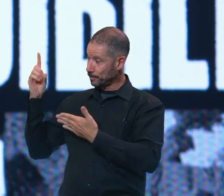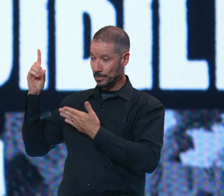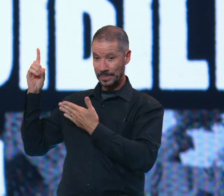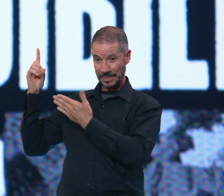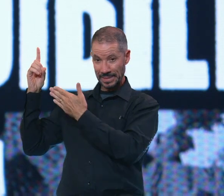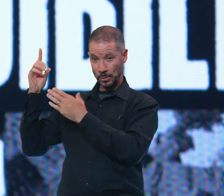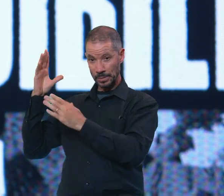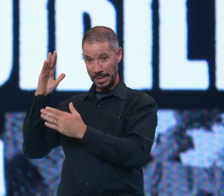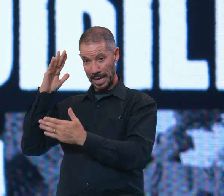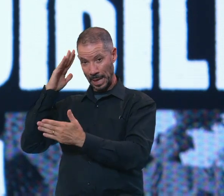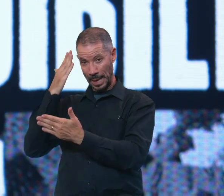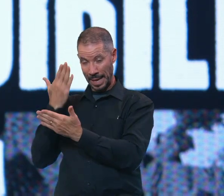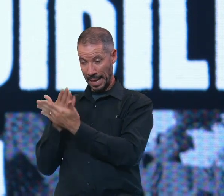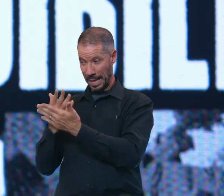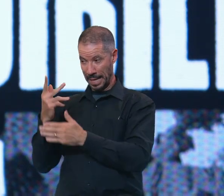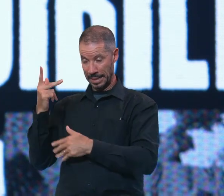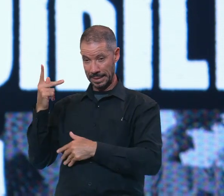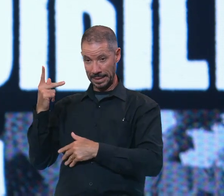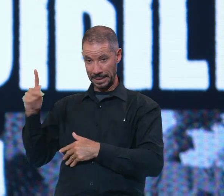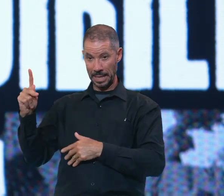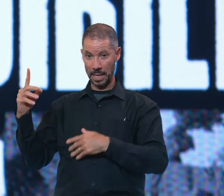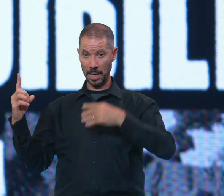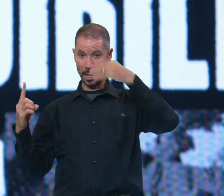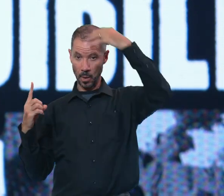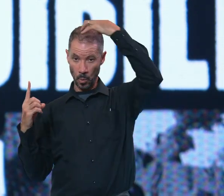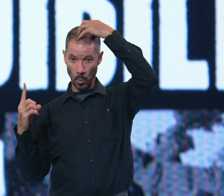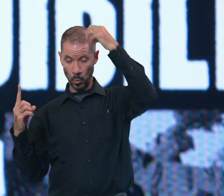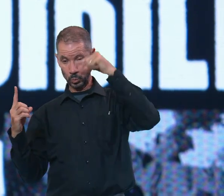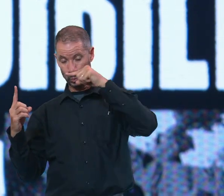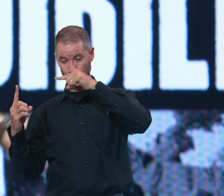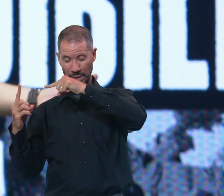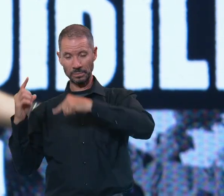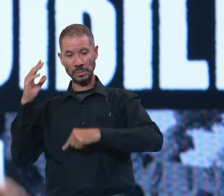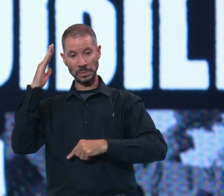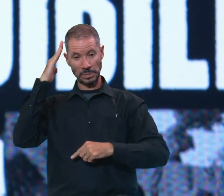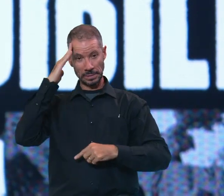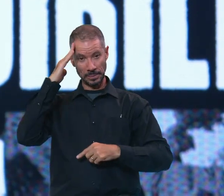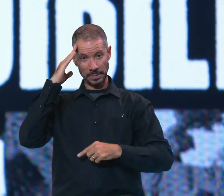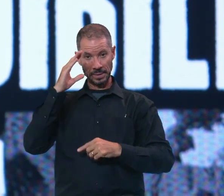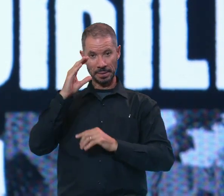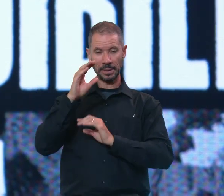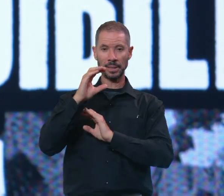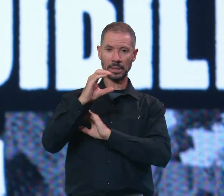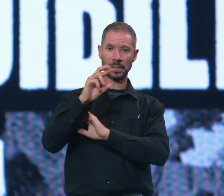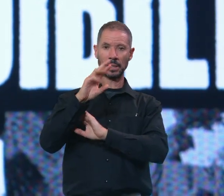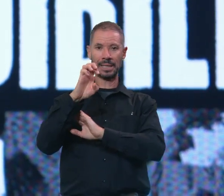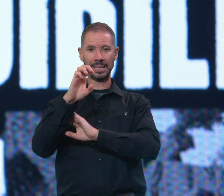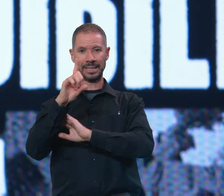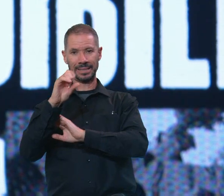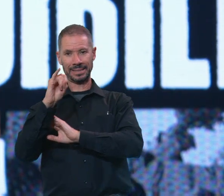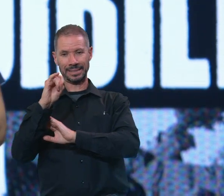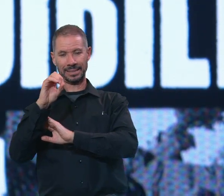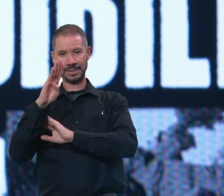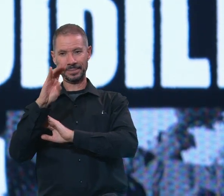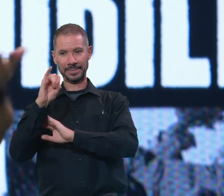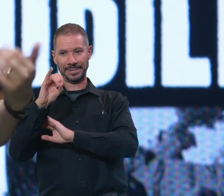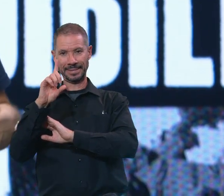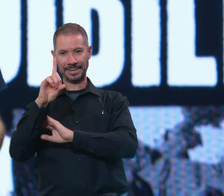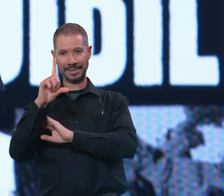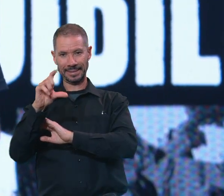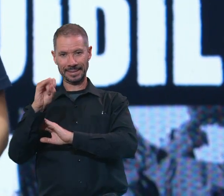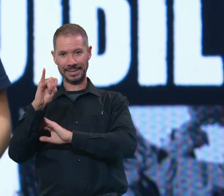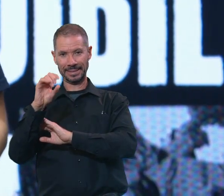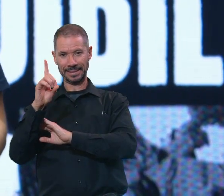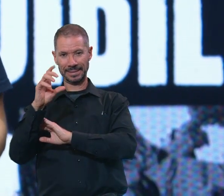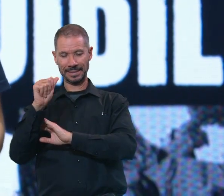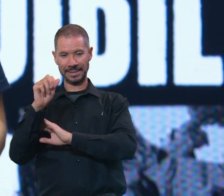a credibilidade do rei Davi. E sabe, a credibilidade é aquilo que os outros dizem ao nosso respeito, mas também aquilo que